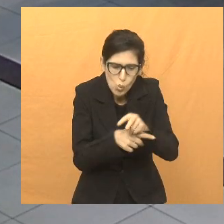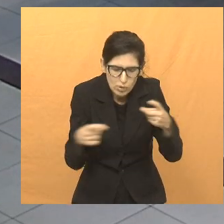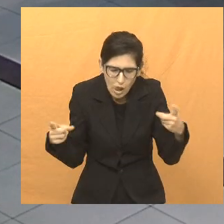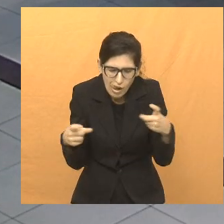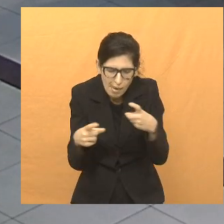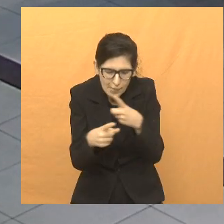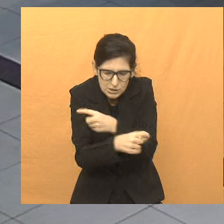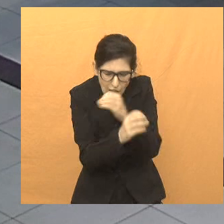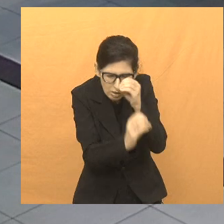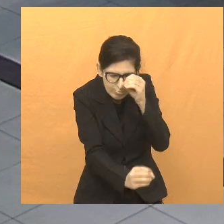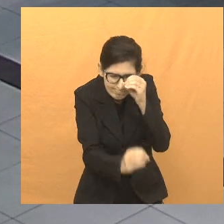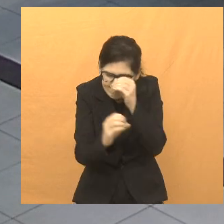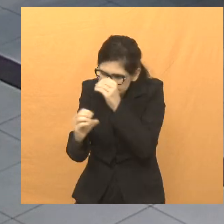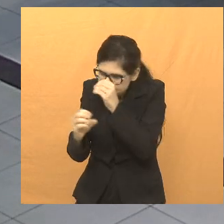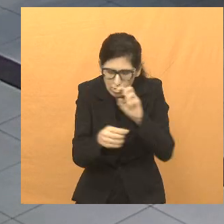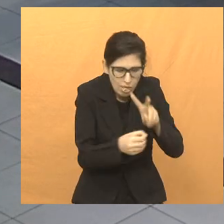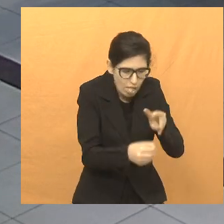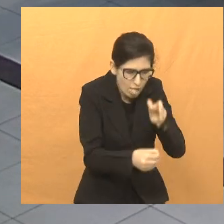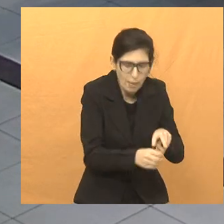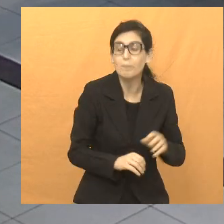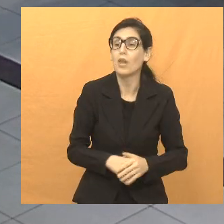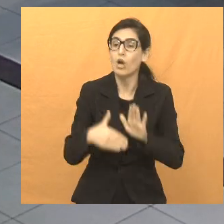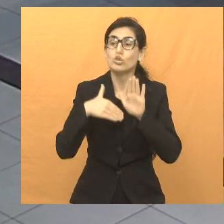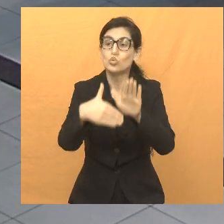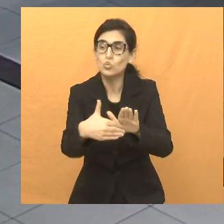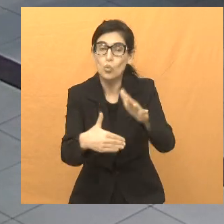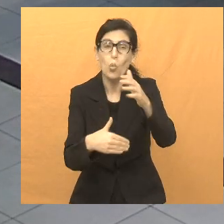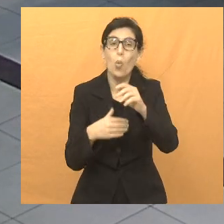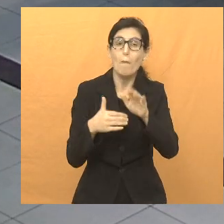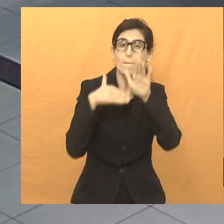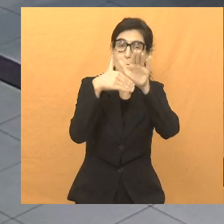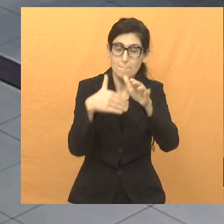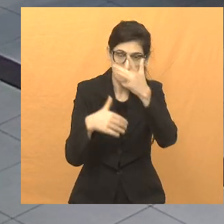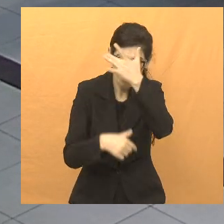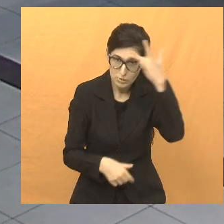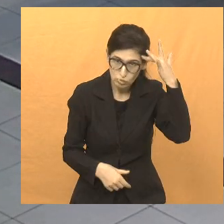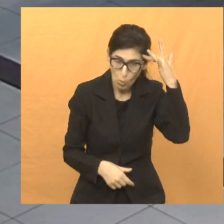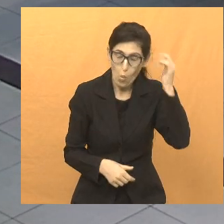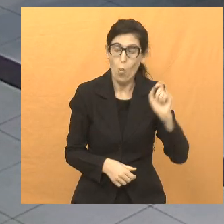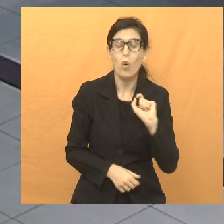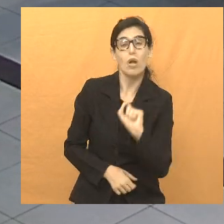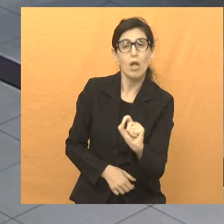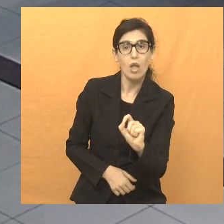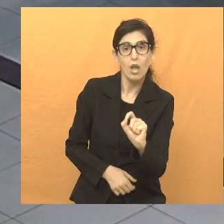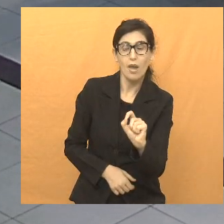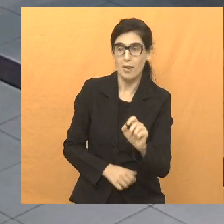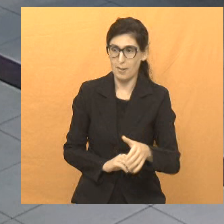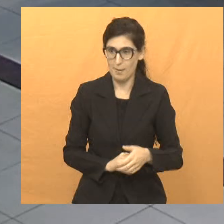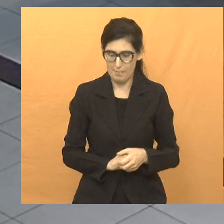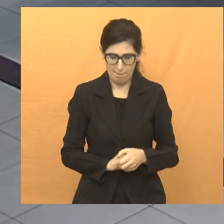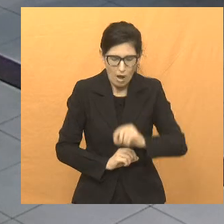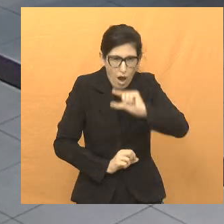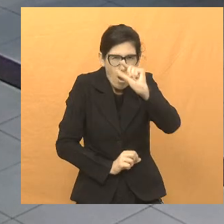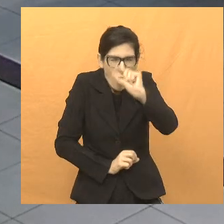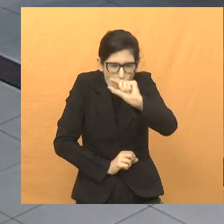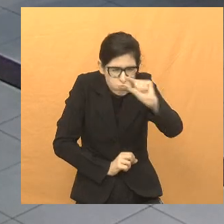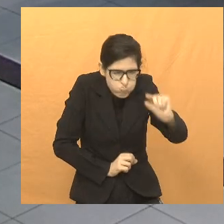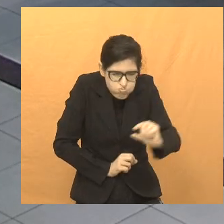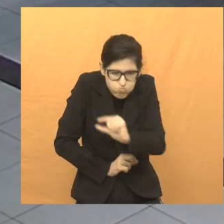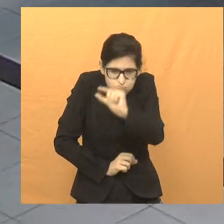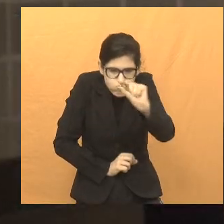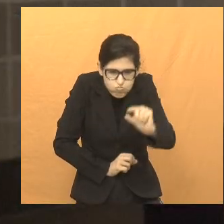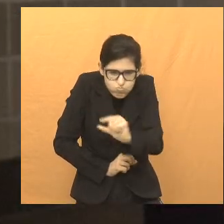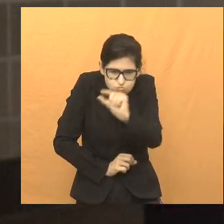atender e orientar a população nos casos de ocorrência desse caramujo